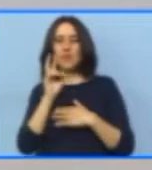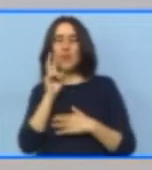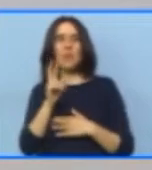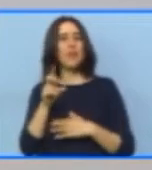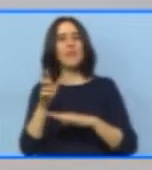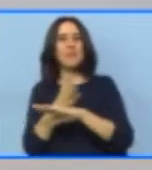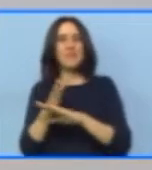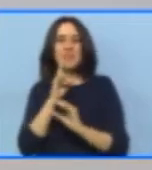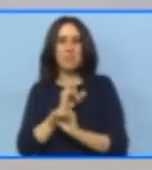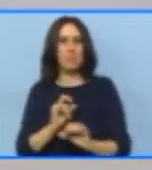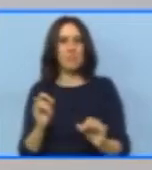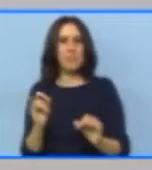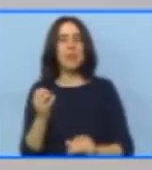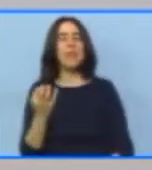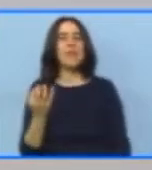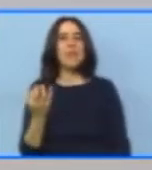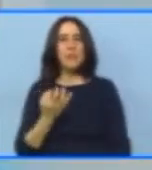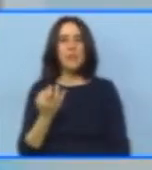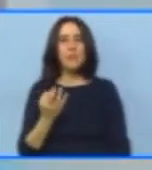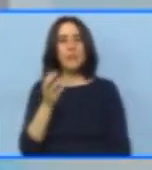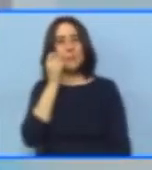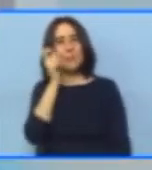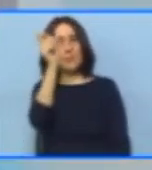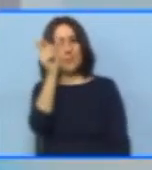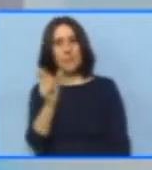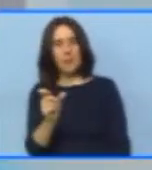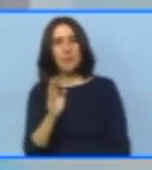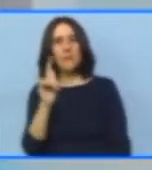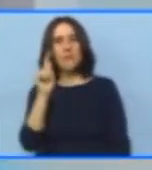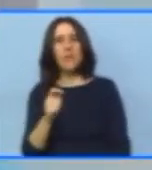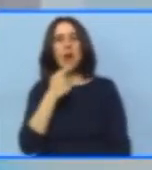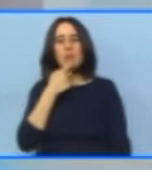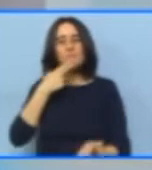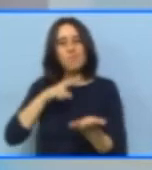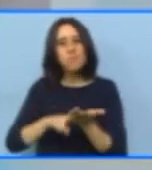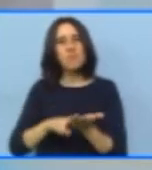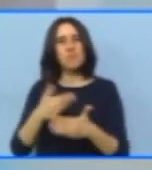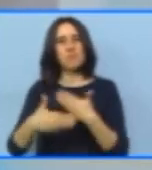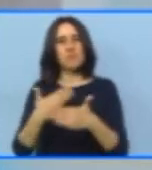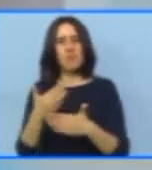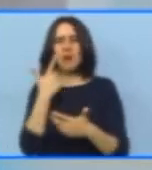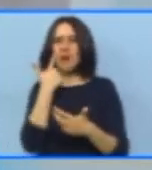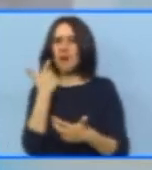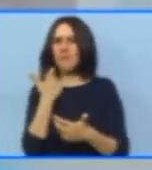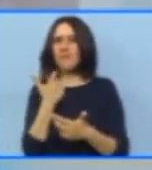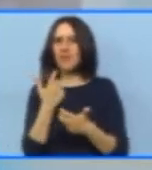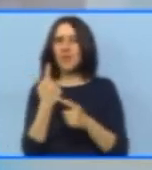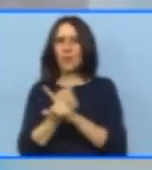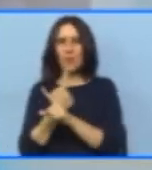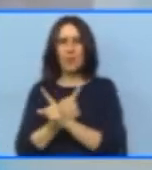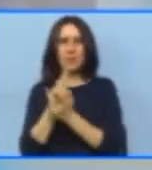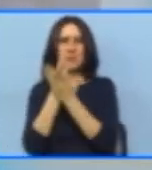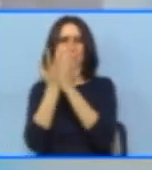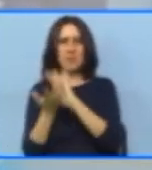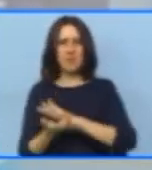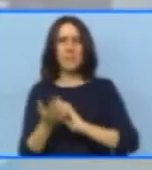desligar. E, de facto, para ele, a fé tem de ser operativa. Isso nota-se em muitas coisas. Lembro um